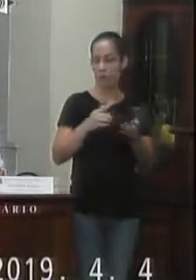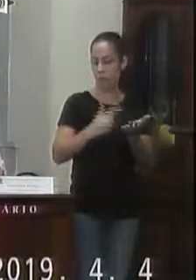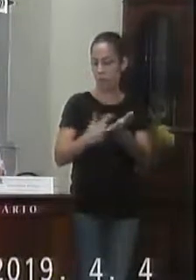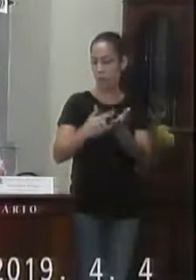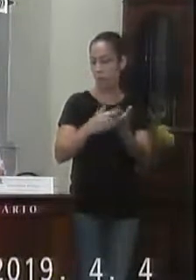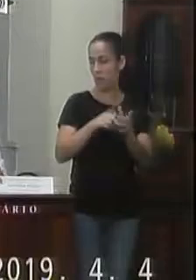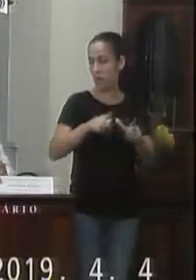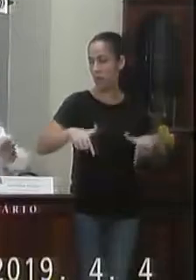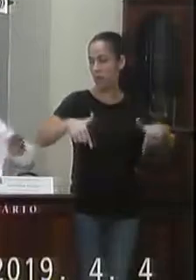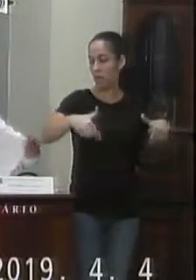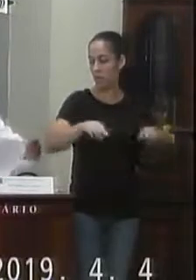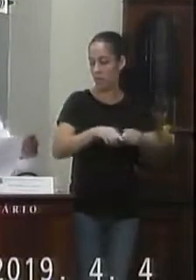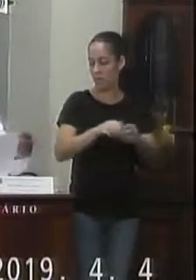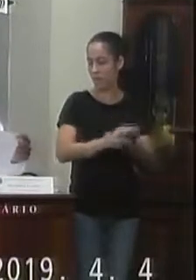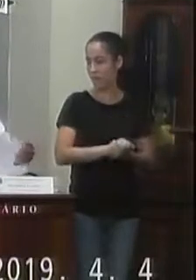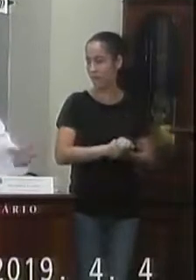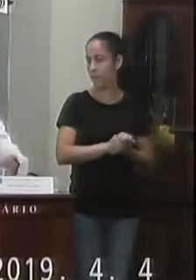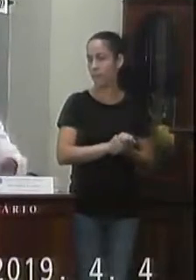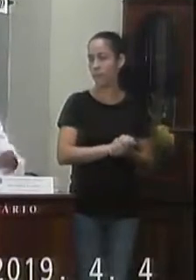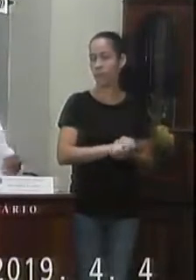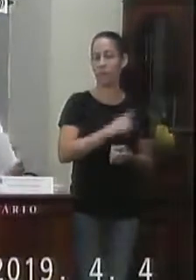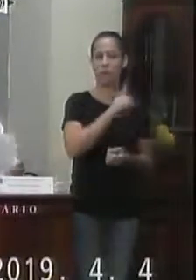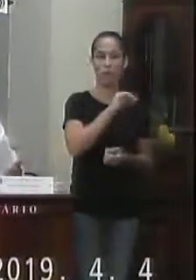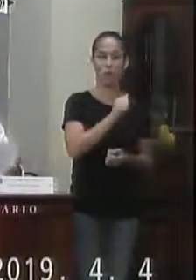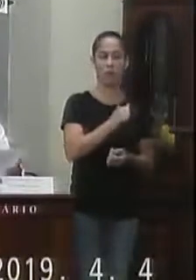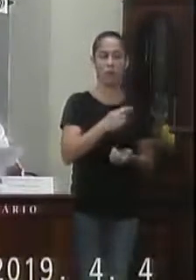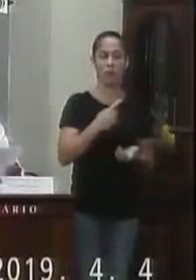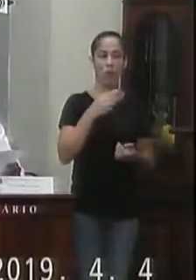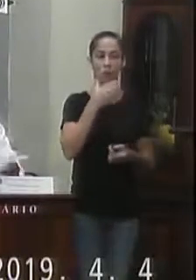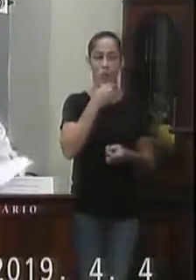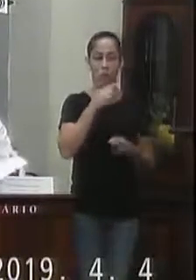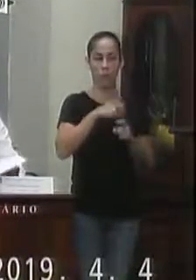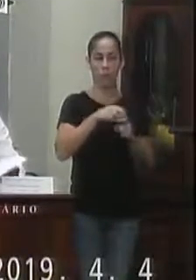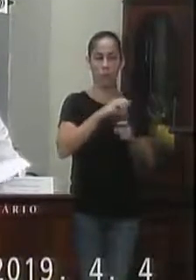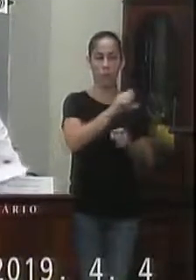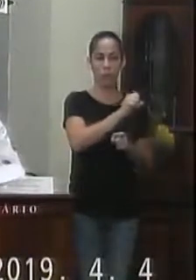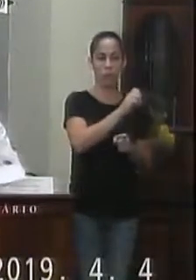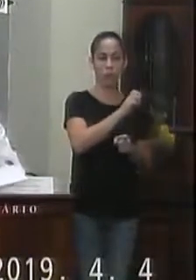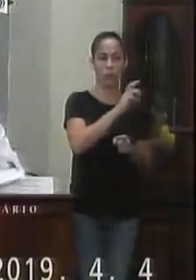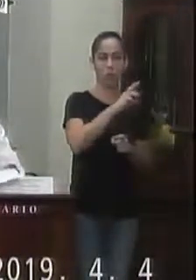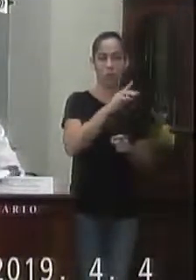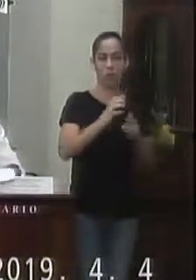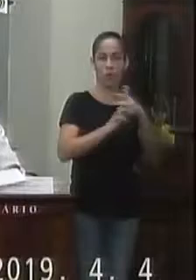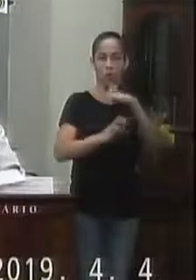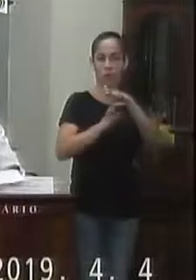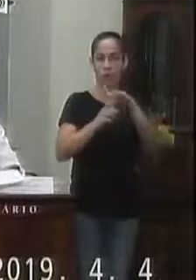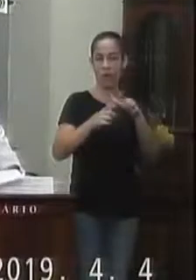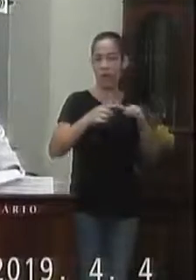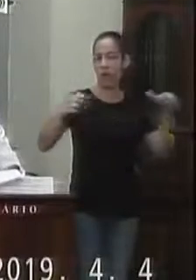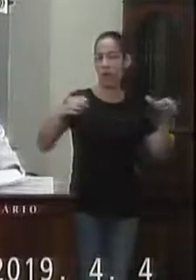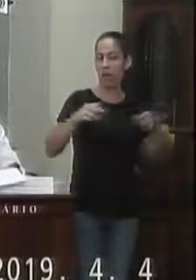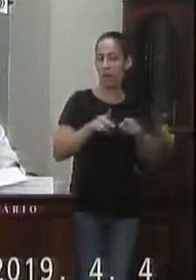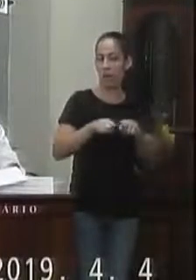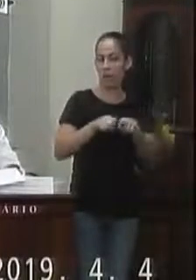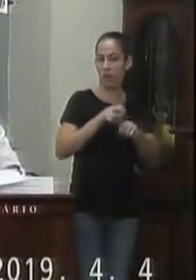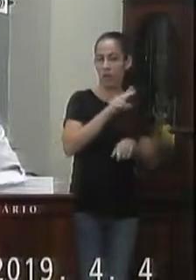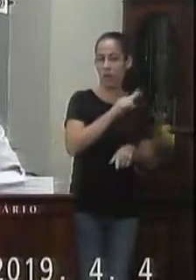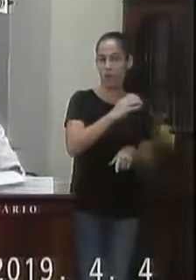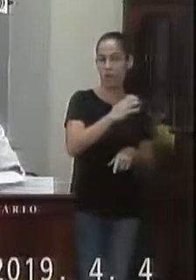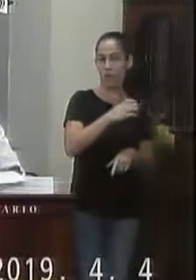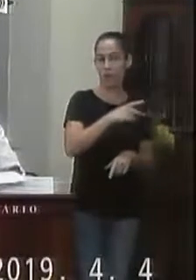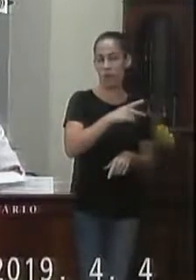hora e local a serem fixados. Doutor Sérgio é empresário de grande expressão que hoje ocupa o cargo de vice-presidente da